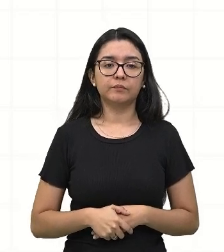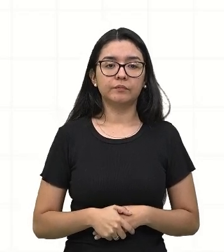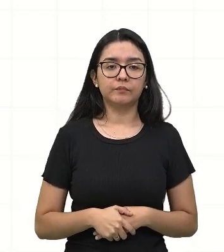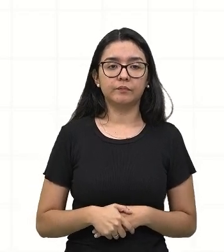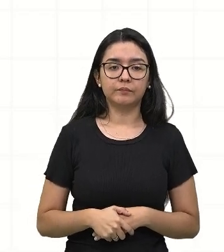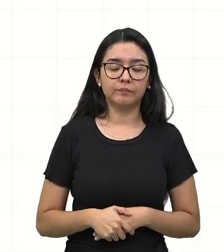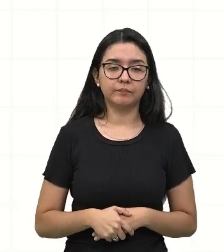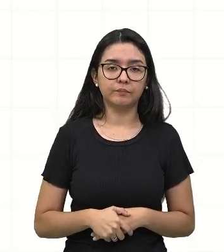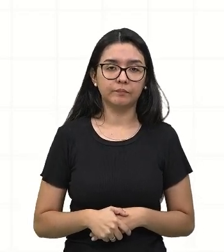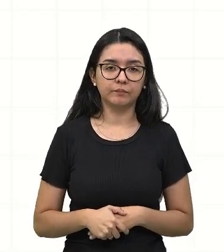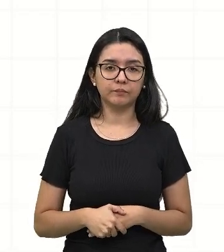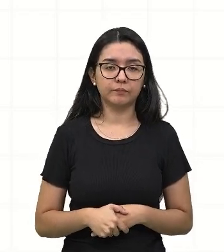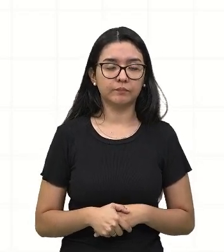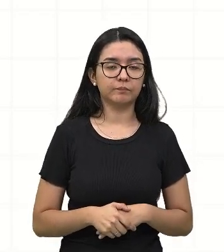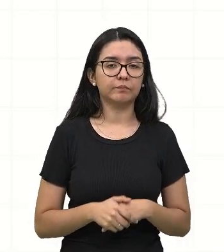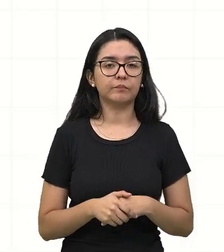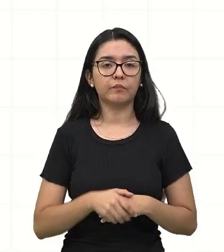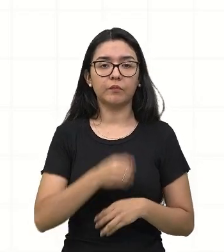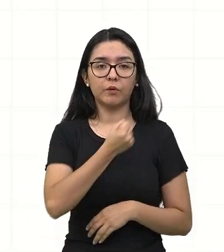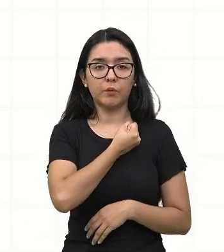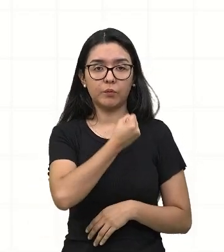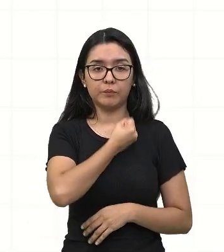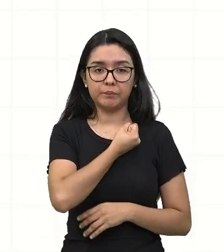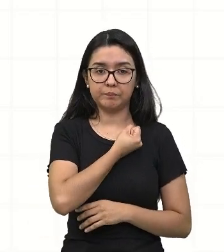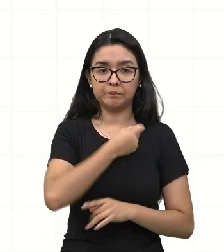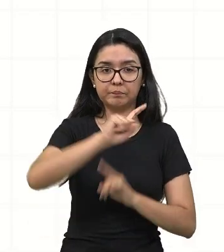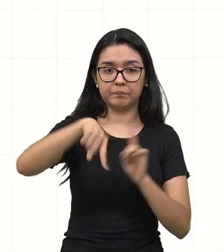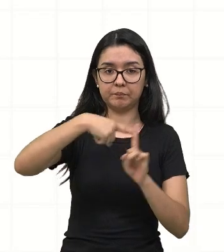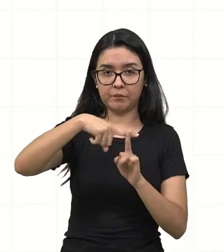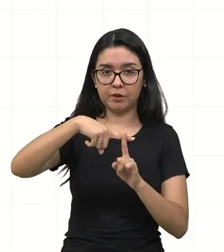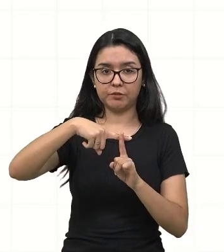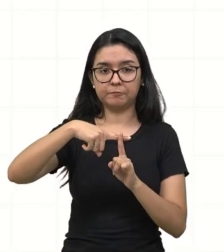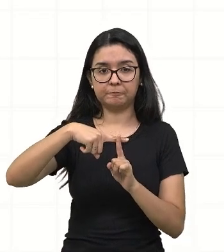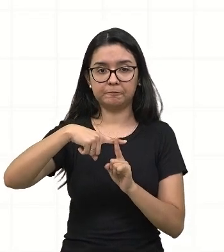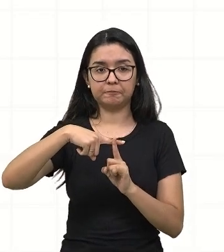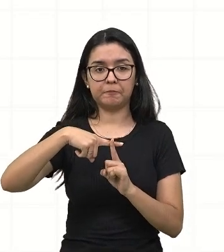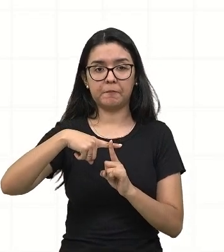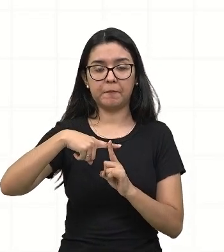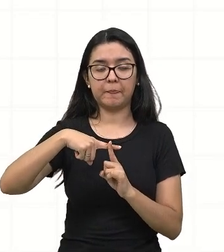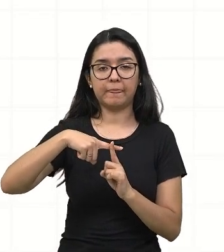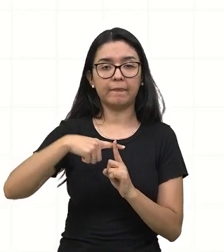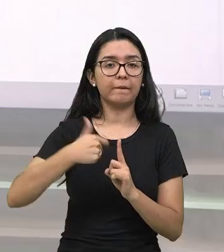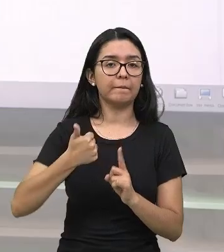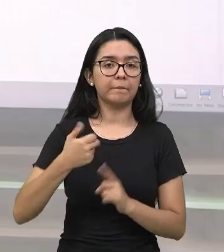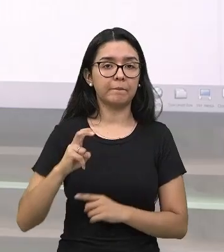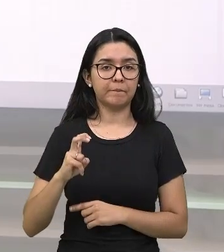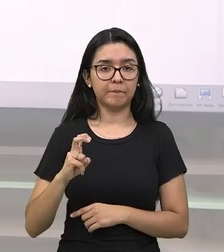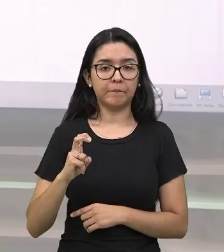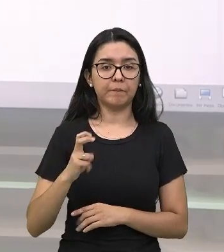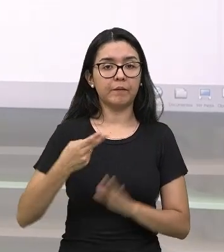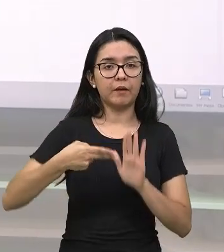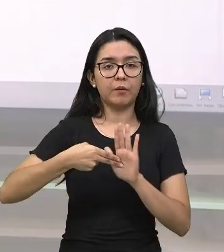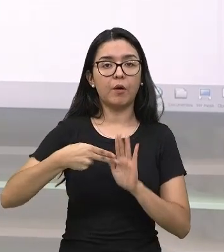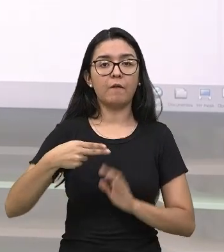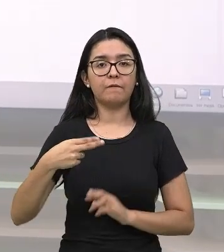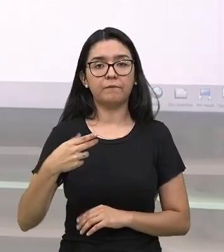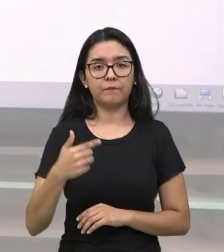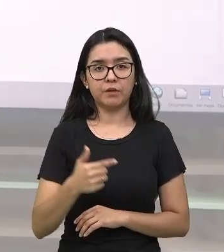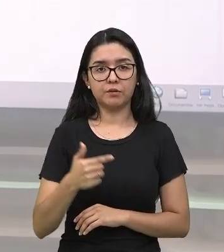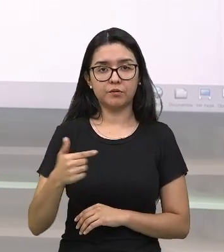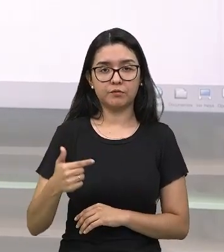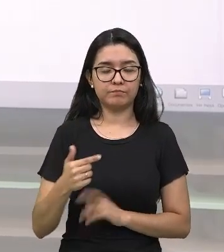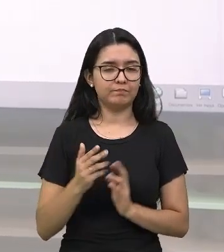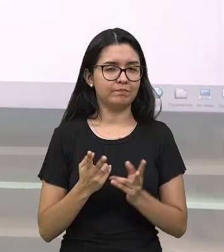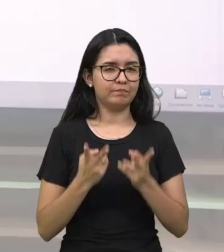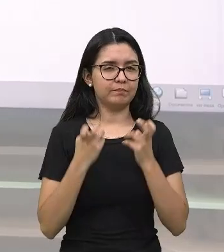adicionado, olha só, adicionado quer dizer mais, tá bom? Ou um número mais 15 igual a 22. Ó. Presta